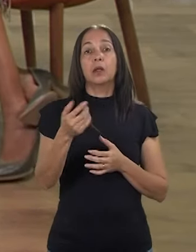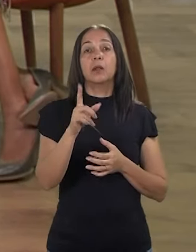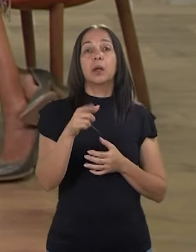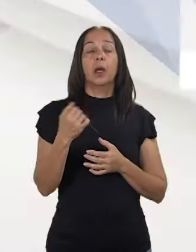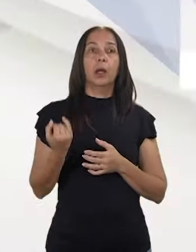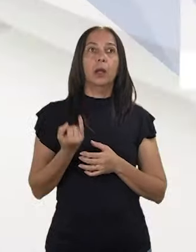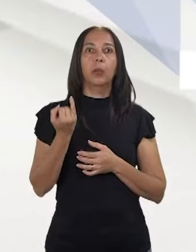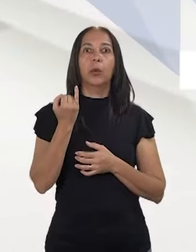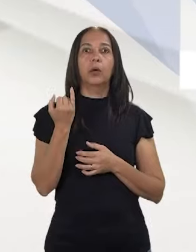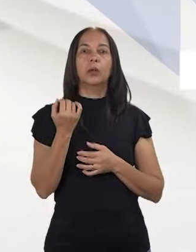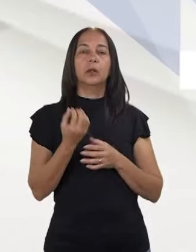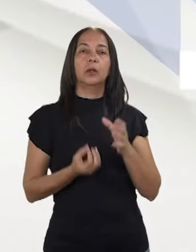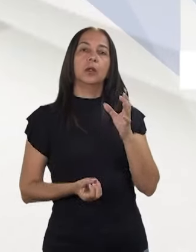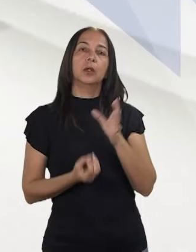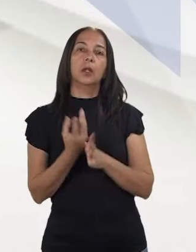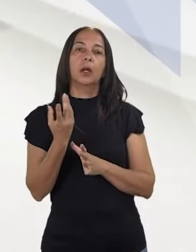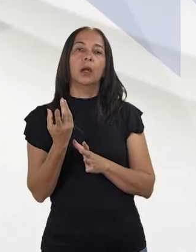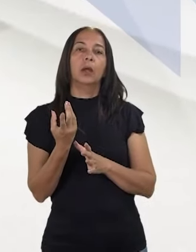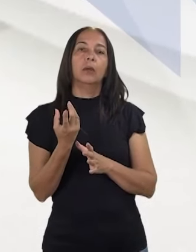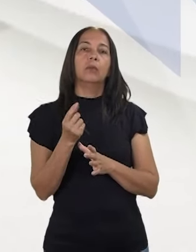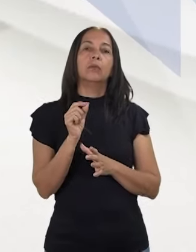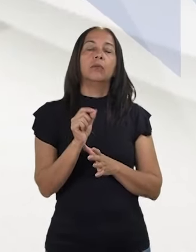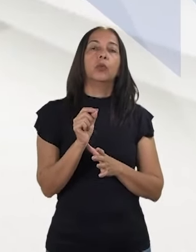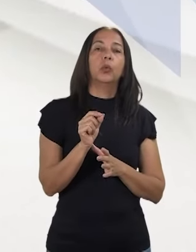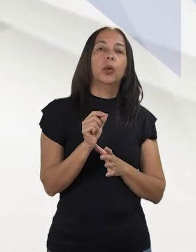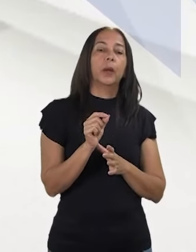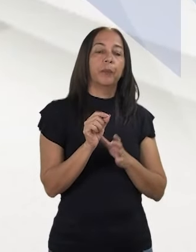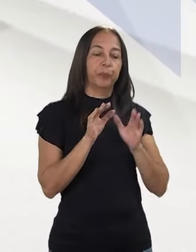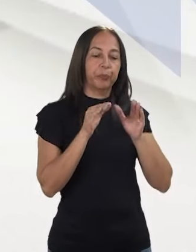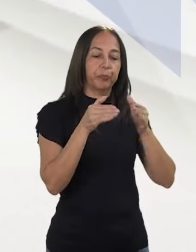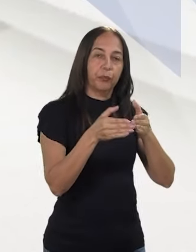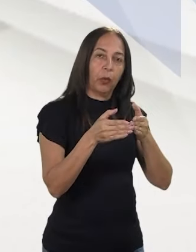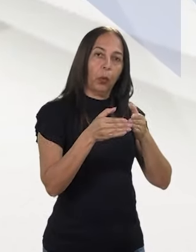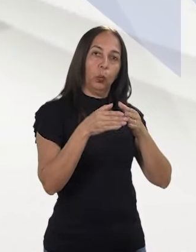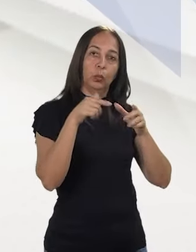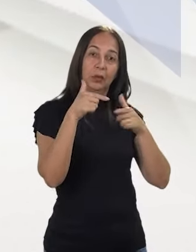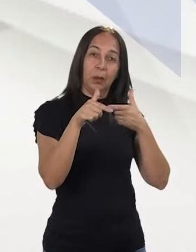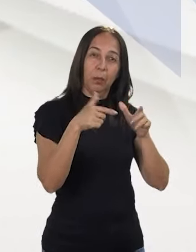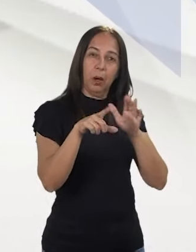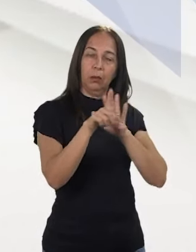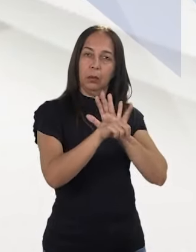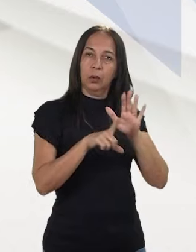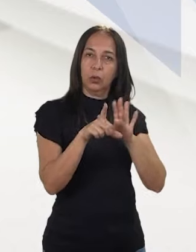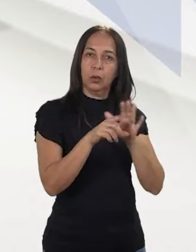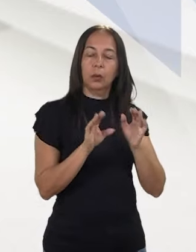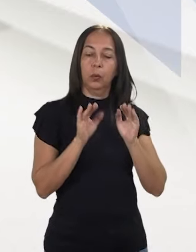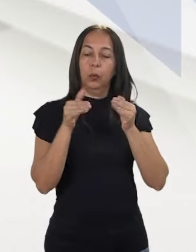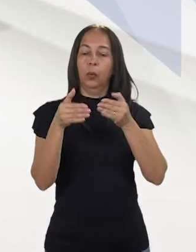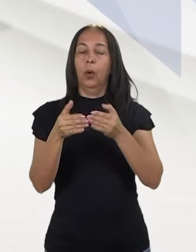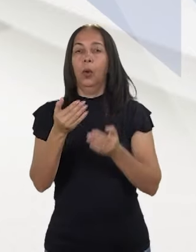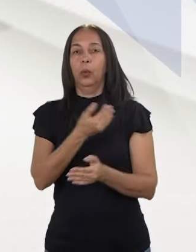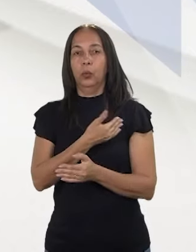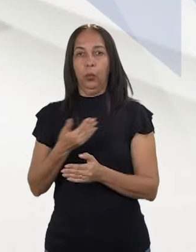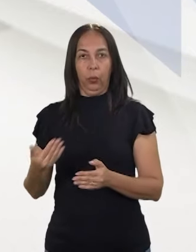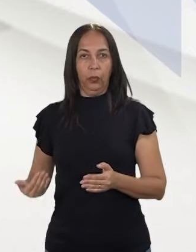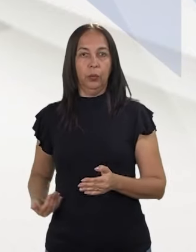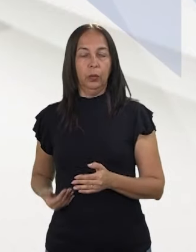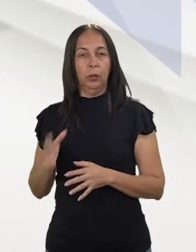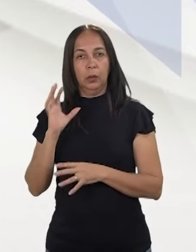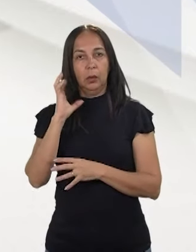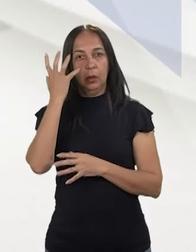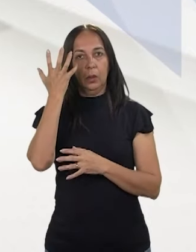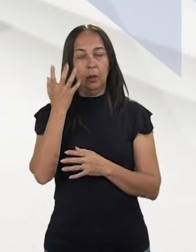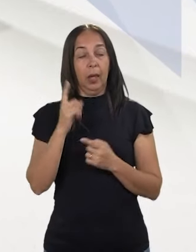criando eh para isso é muito importante o trabalho dos legisladores o trabalho dos governos né